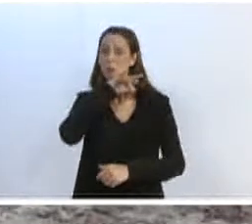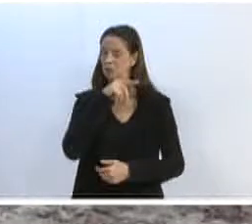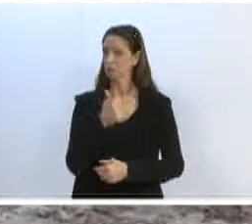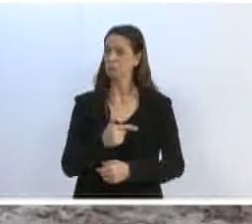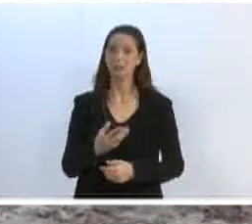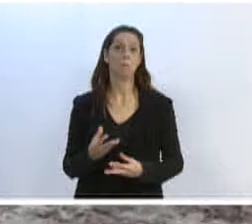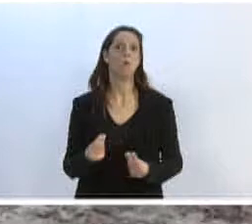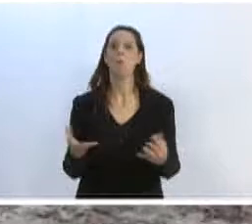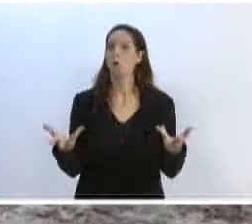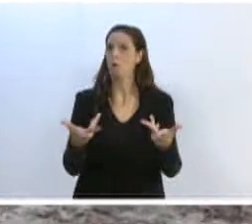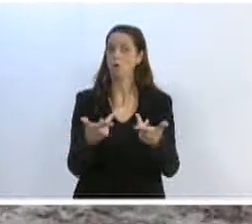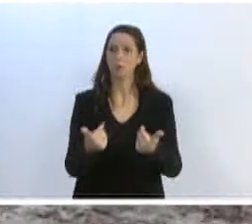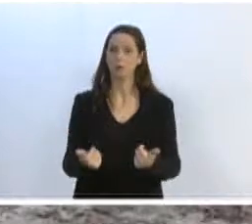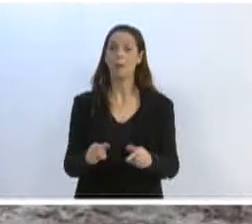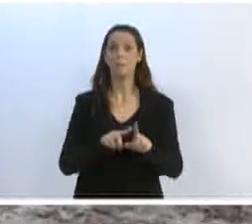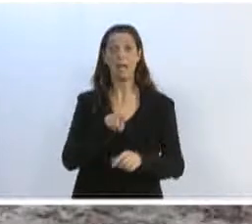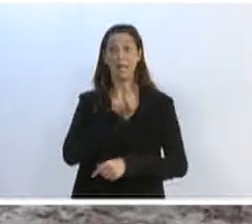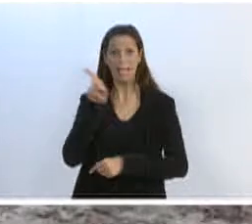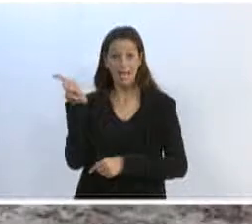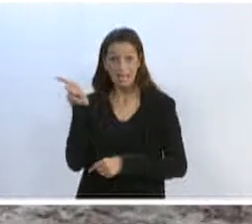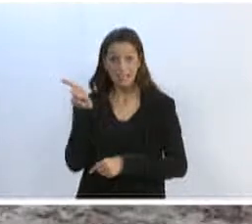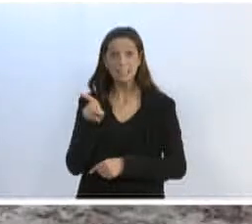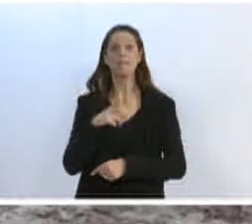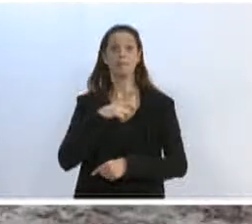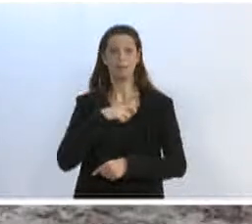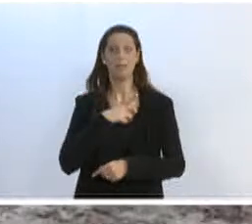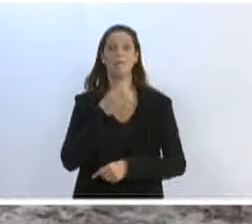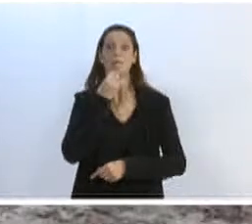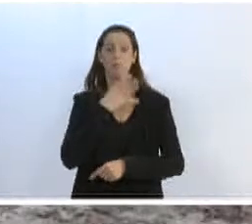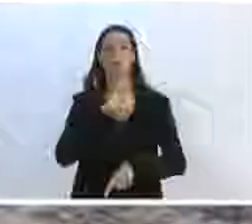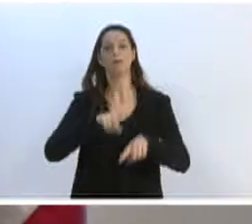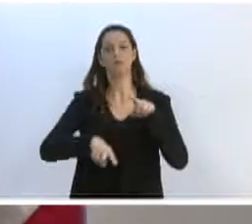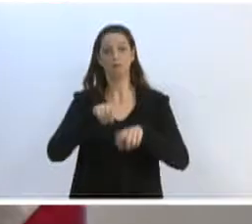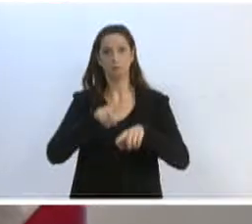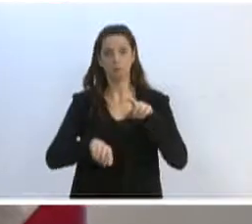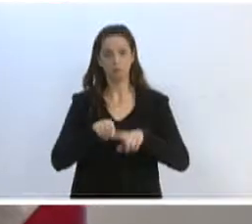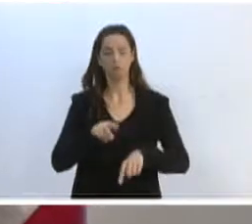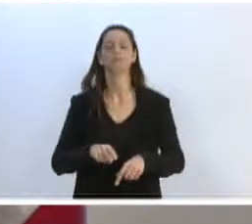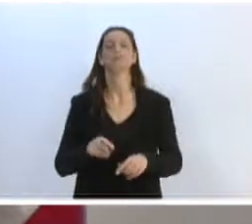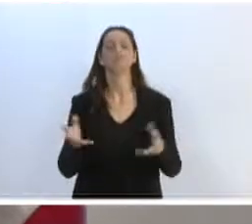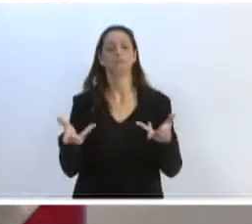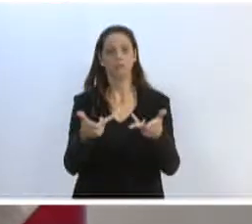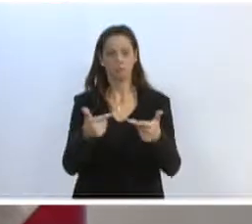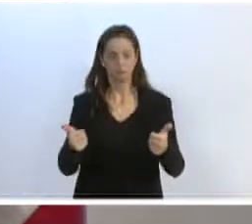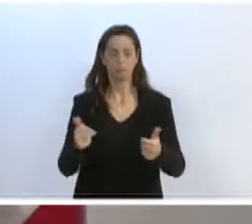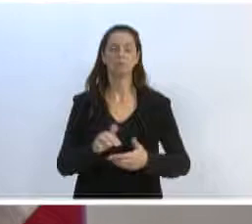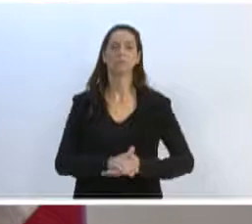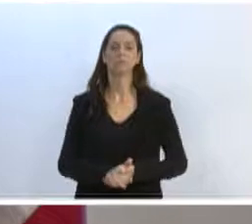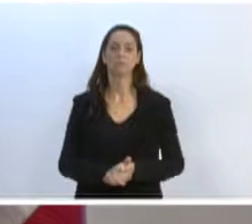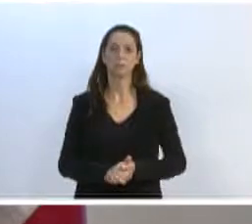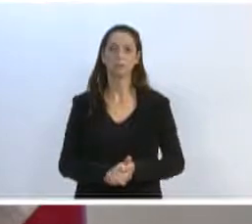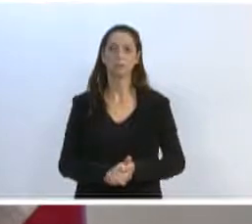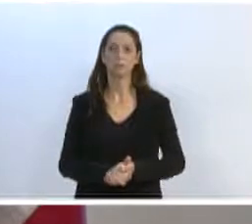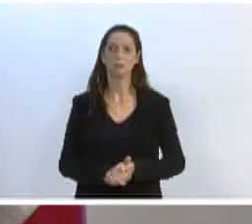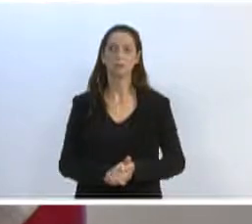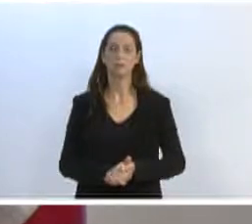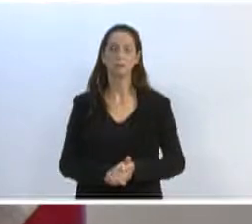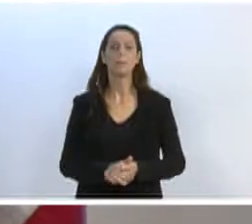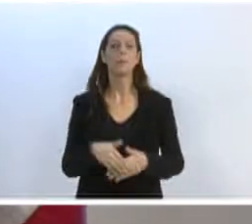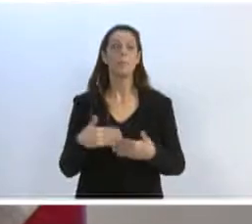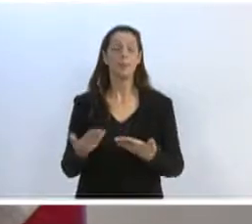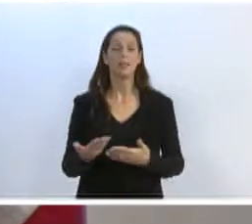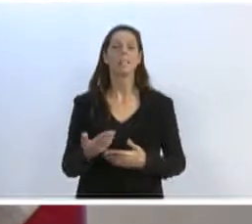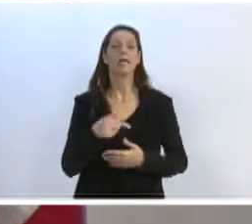de qualidade macadame esperamos que possam já começar a colocar na cidade viu danilo pereira do passo manso também